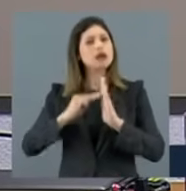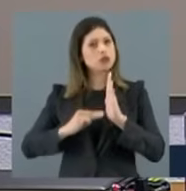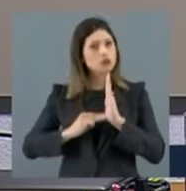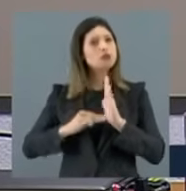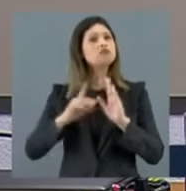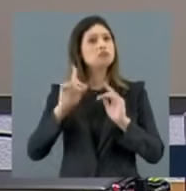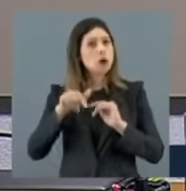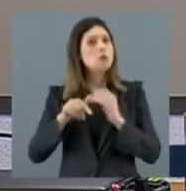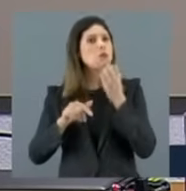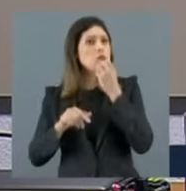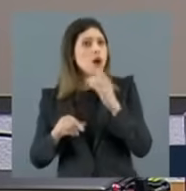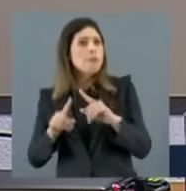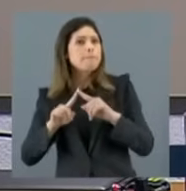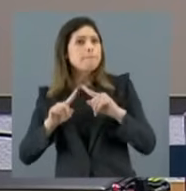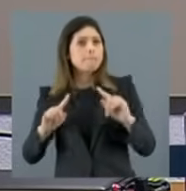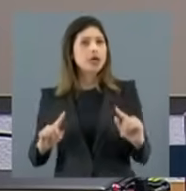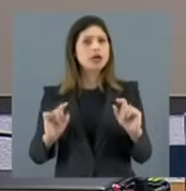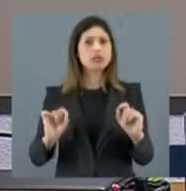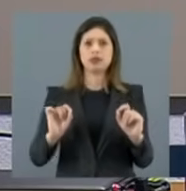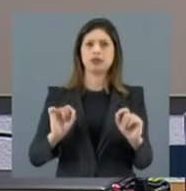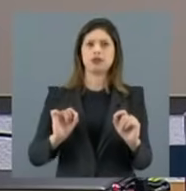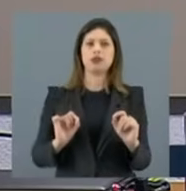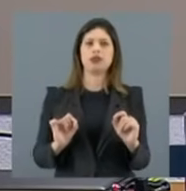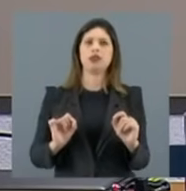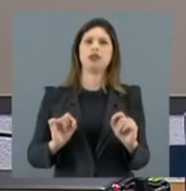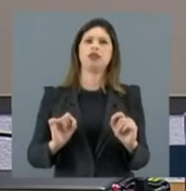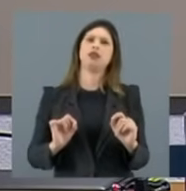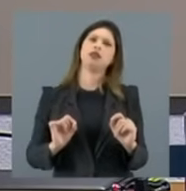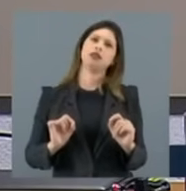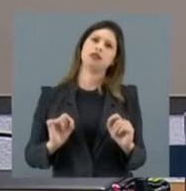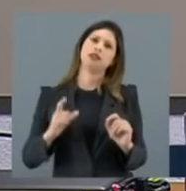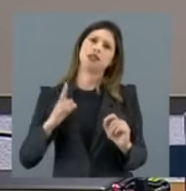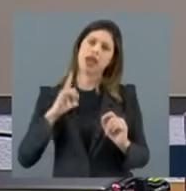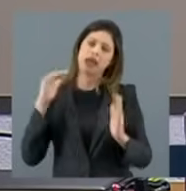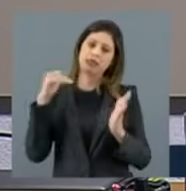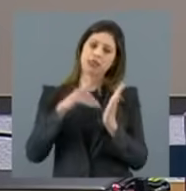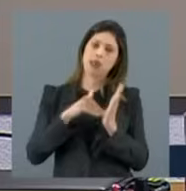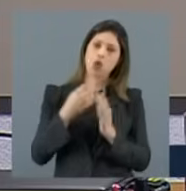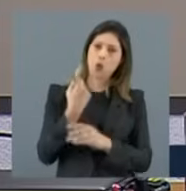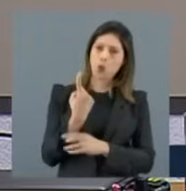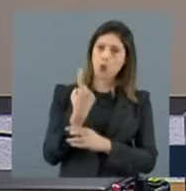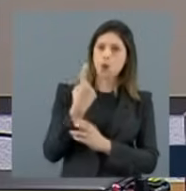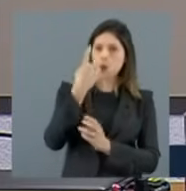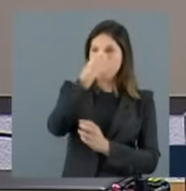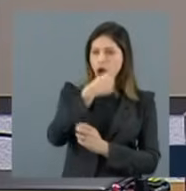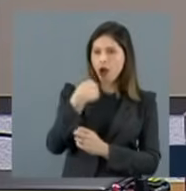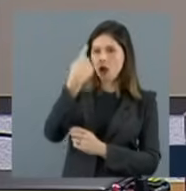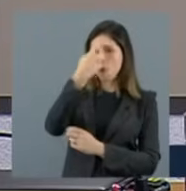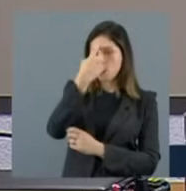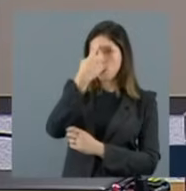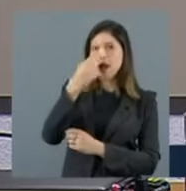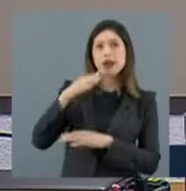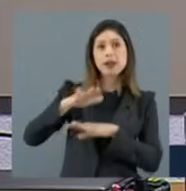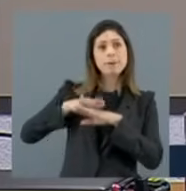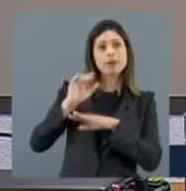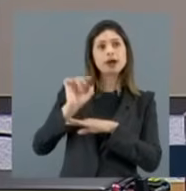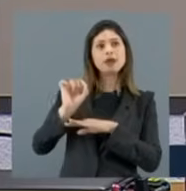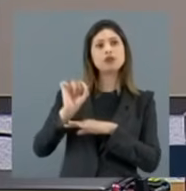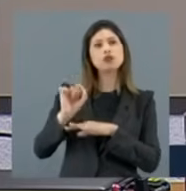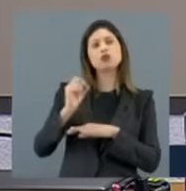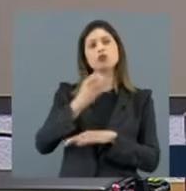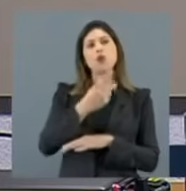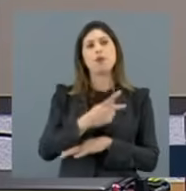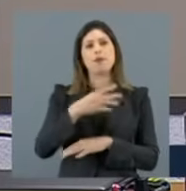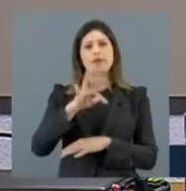mas que havia uma discrepância de até 1 hora a mais para o PT nas rádios que